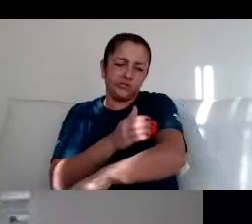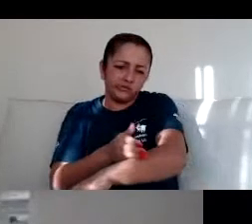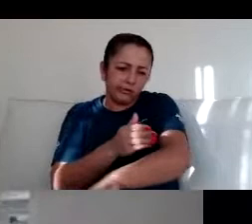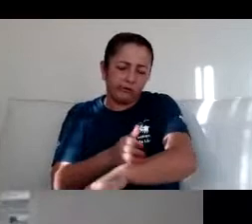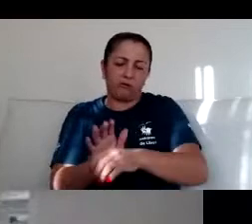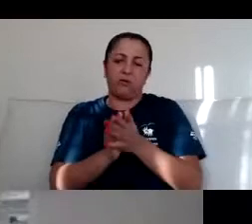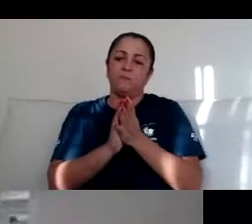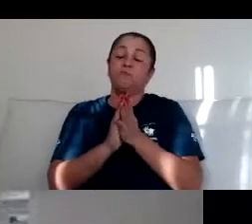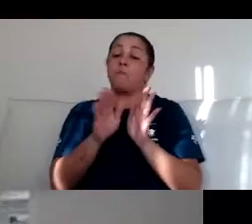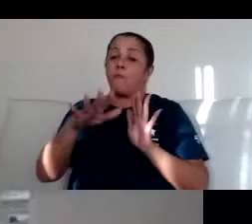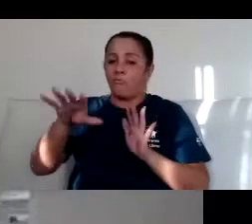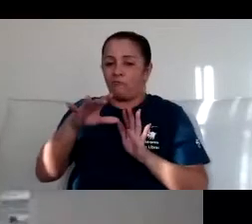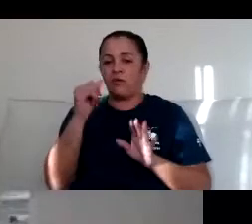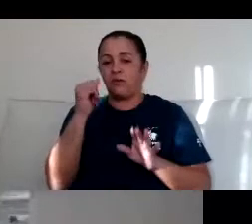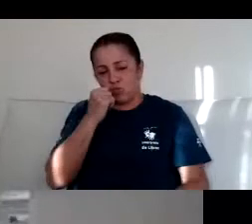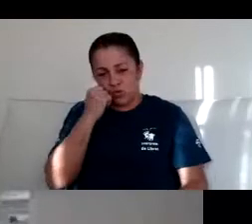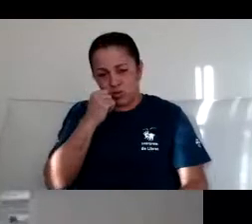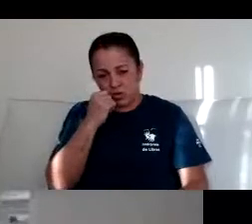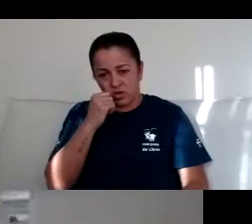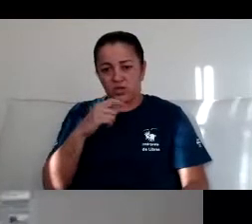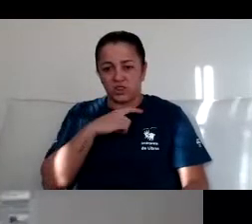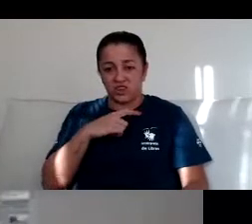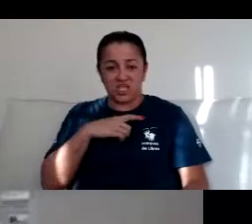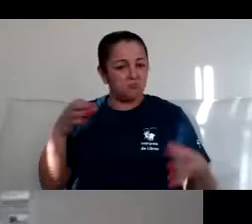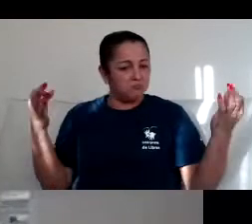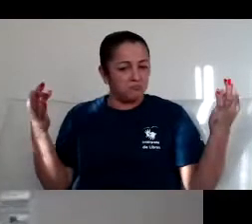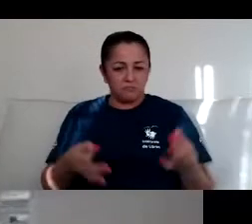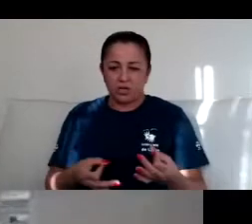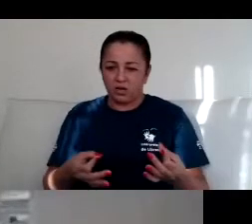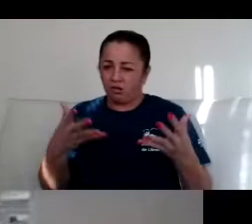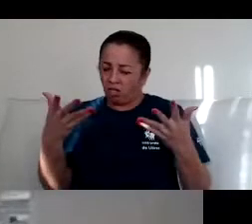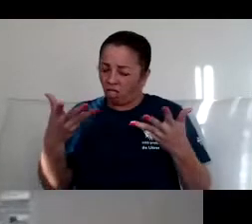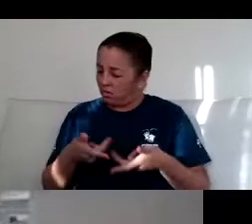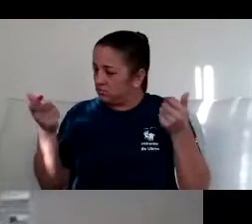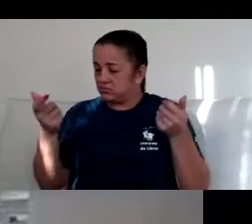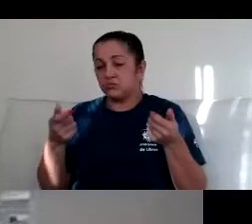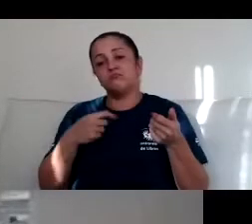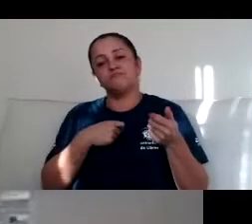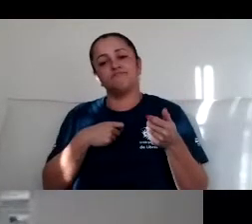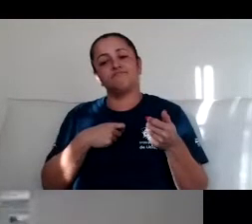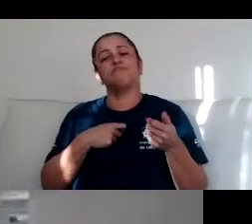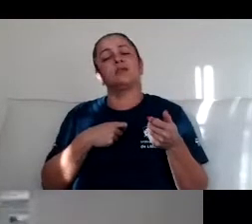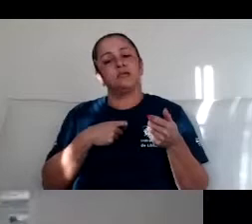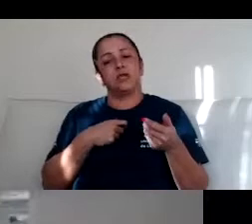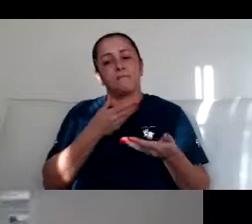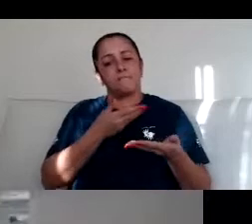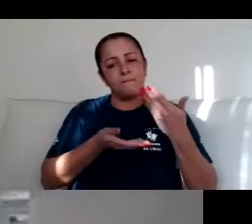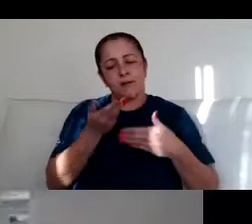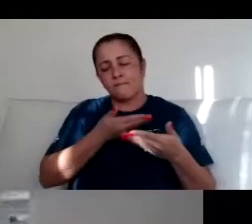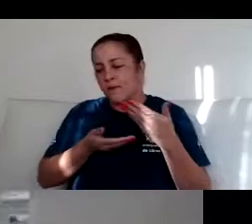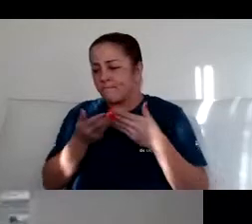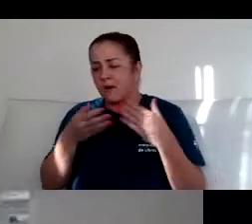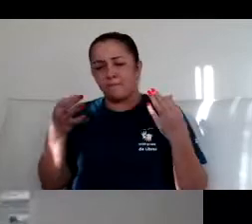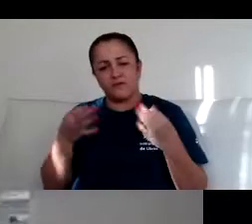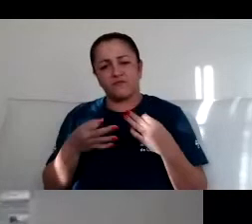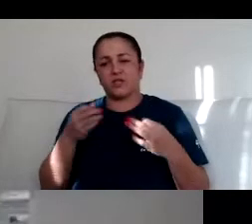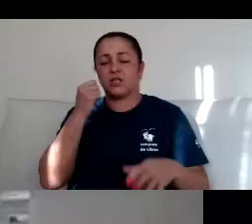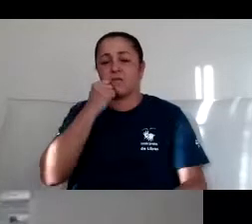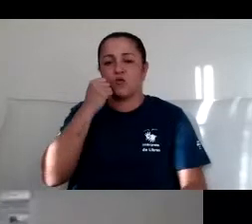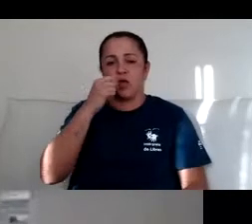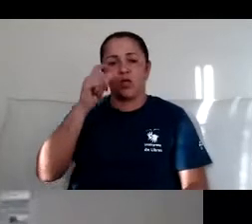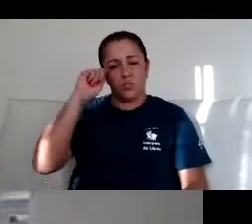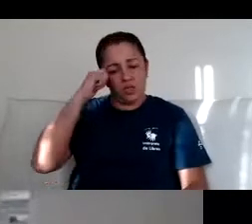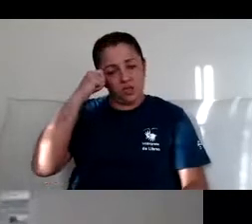Essas mulheres pautaram de forma brilhante e atual a complexidade da vida da mulher negra em nossa